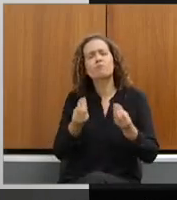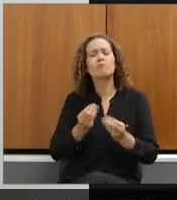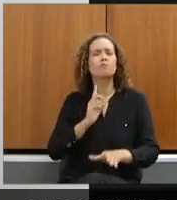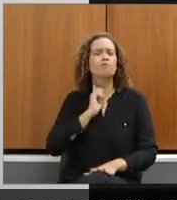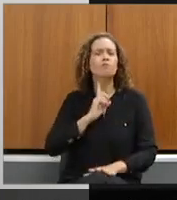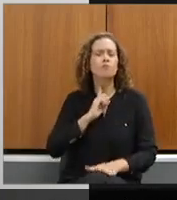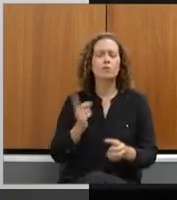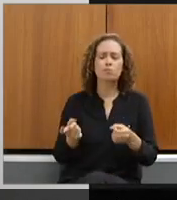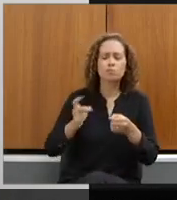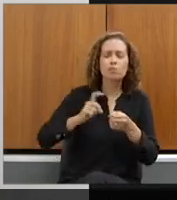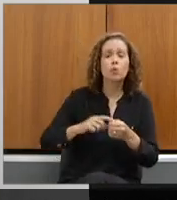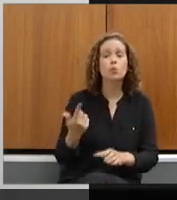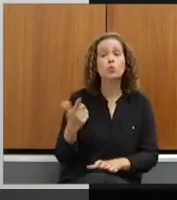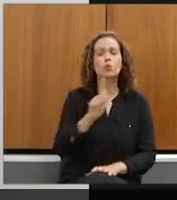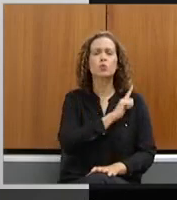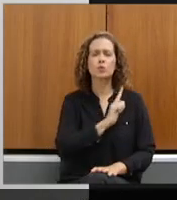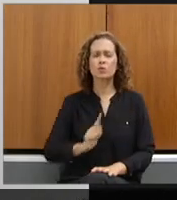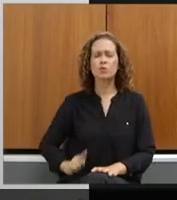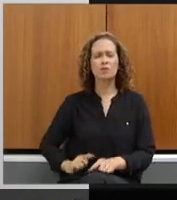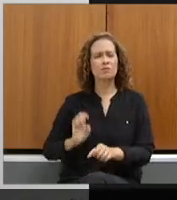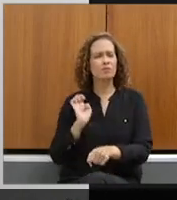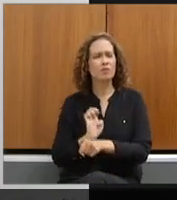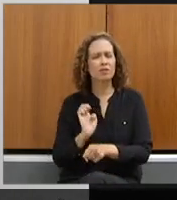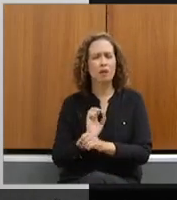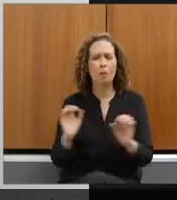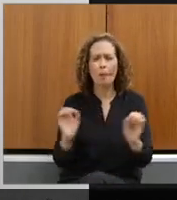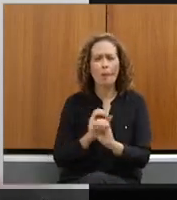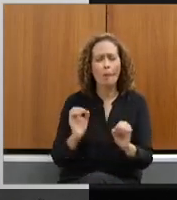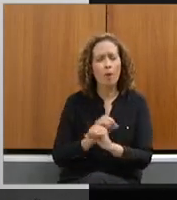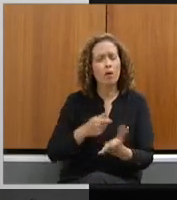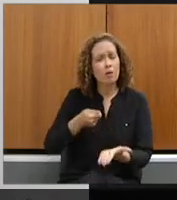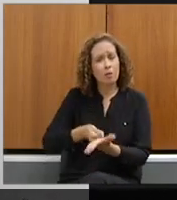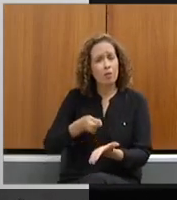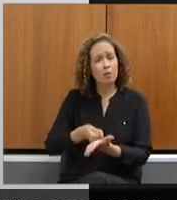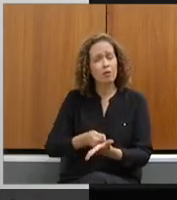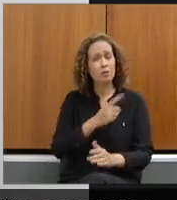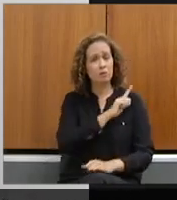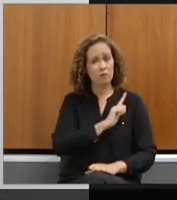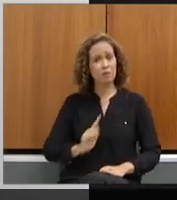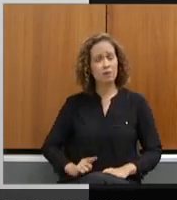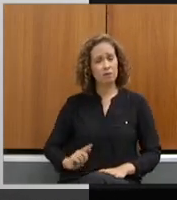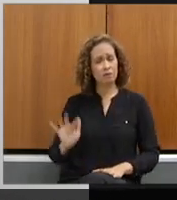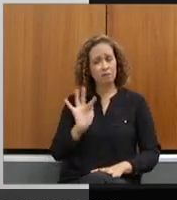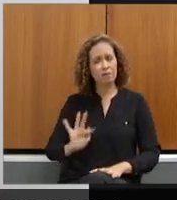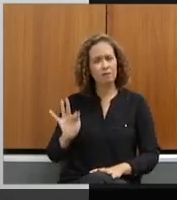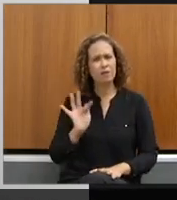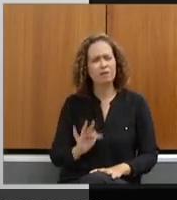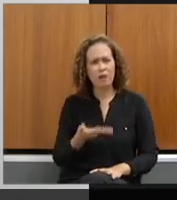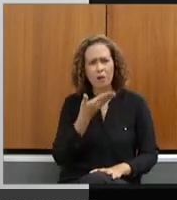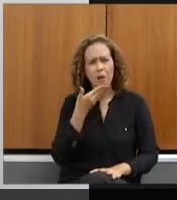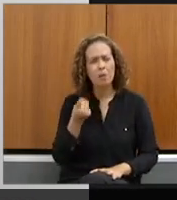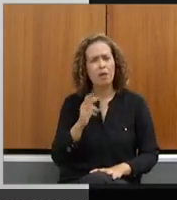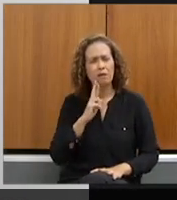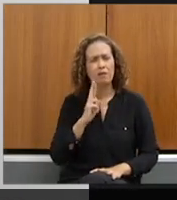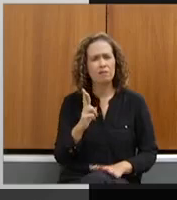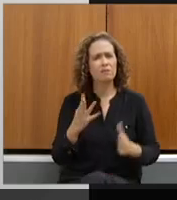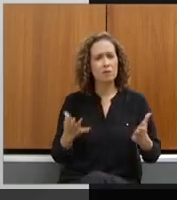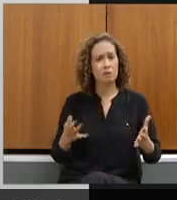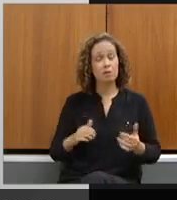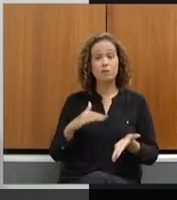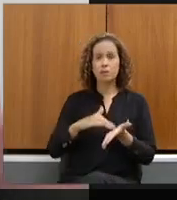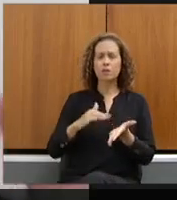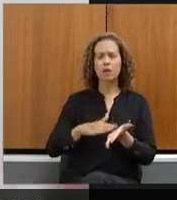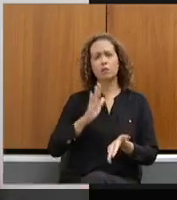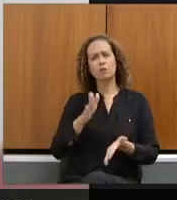associou os demais governos de estado para cobrar do governo federal maior efetividade o secretário